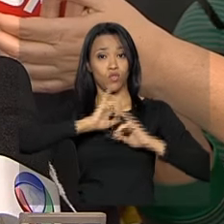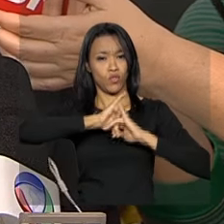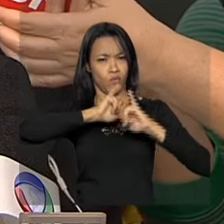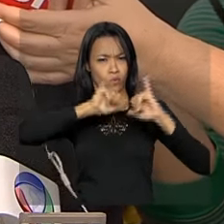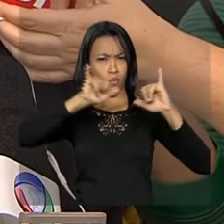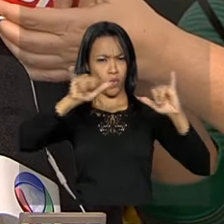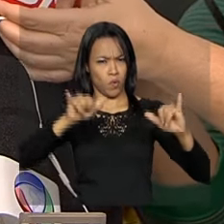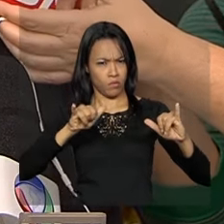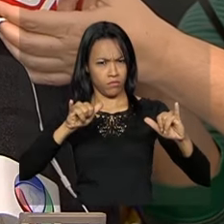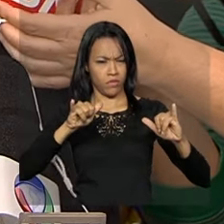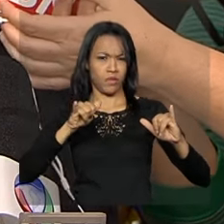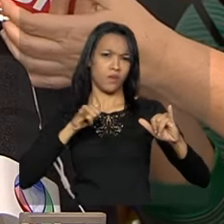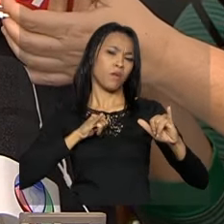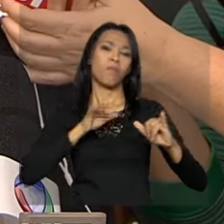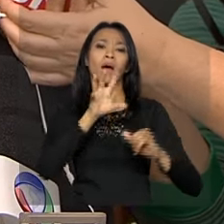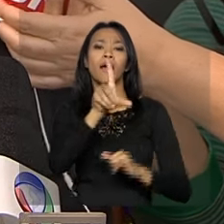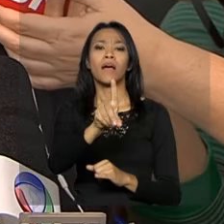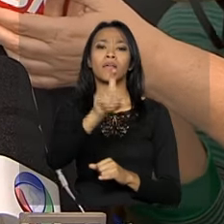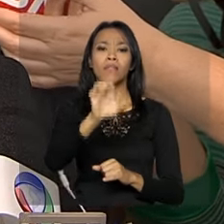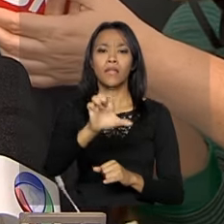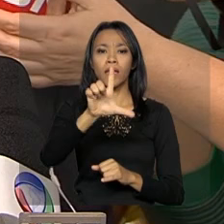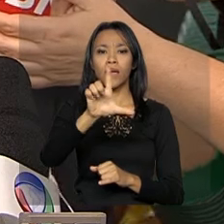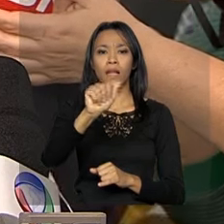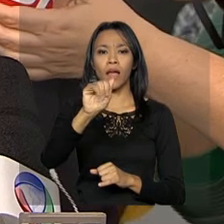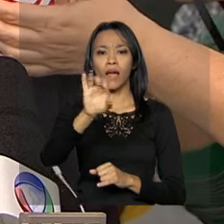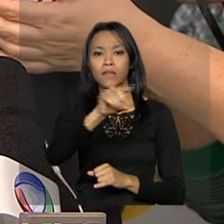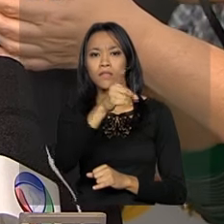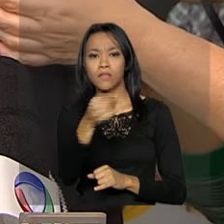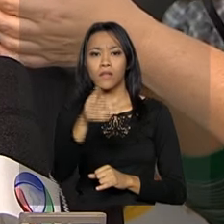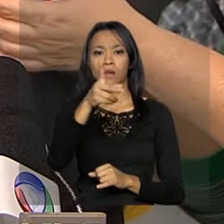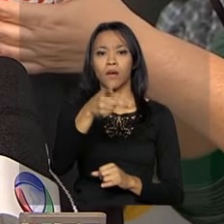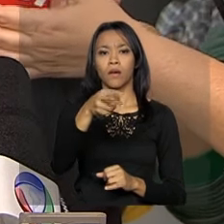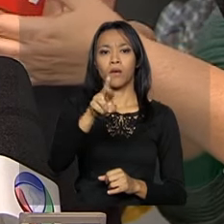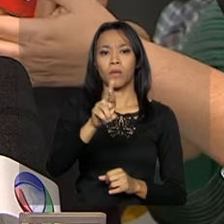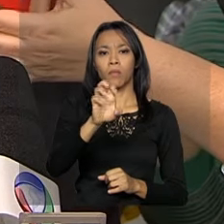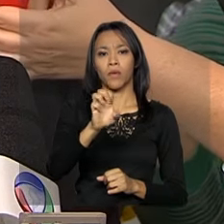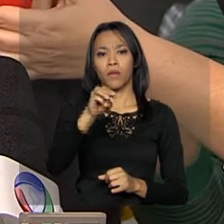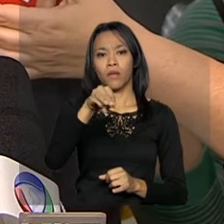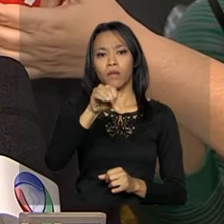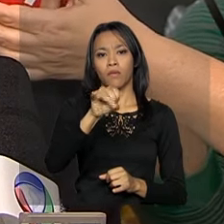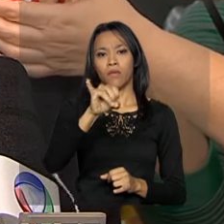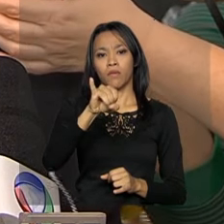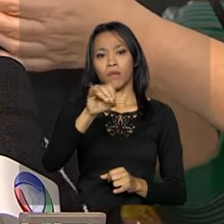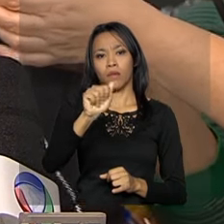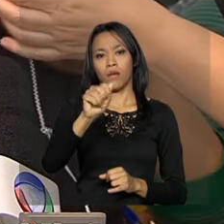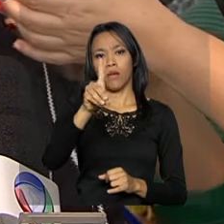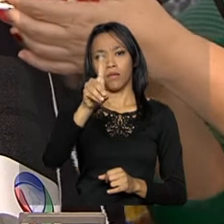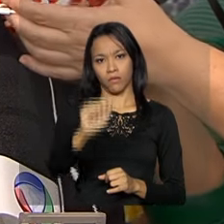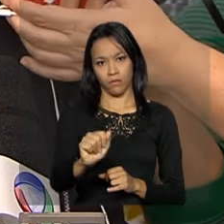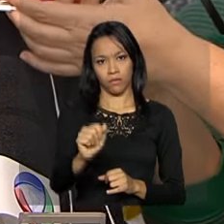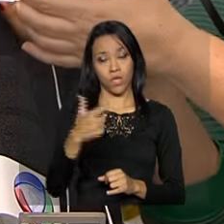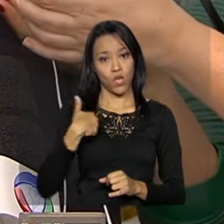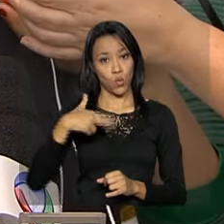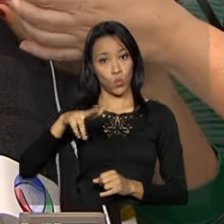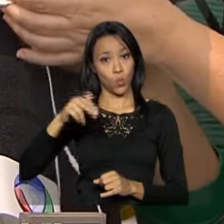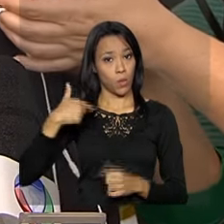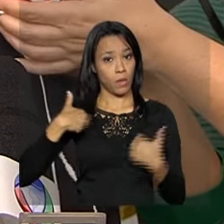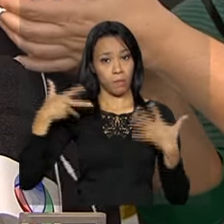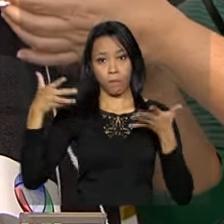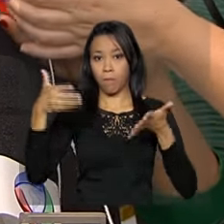existe. Ele não tem lastro na verdade. Jamais eu participei de